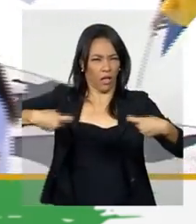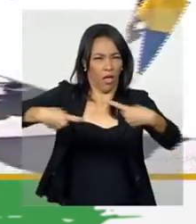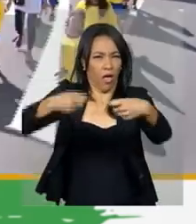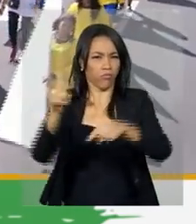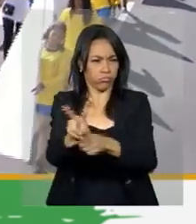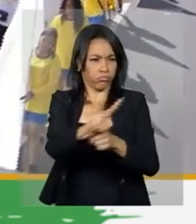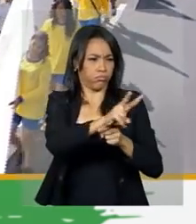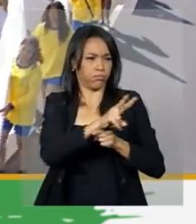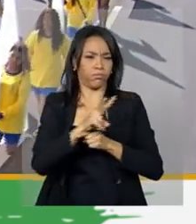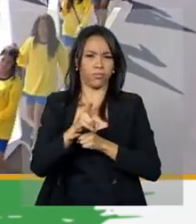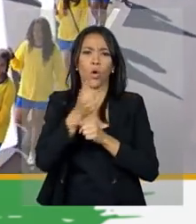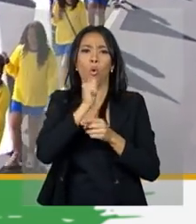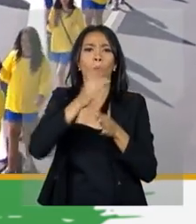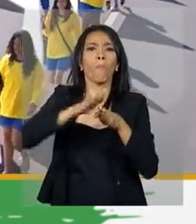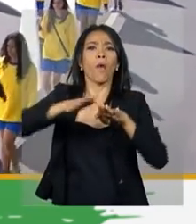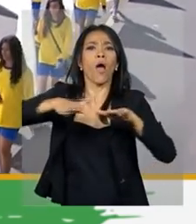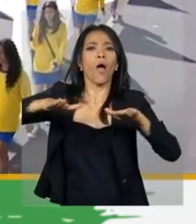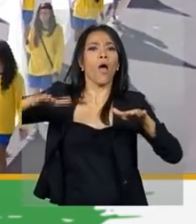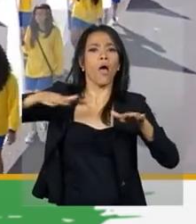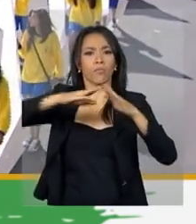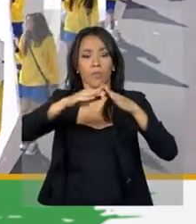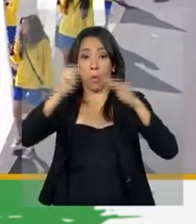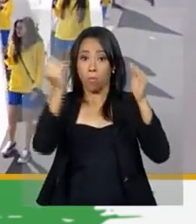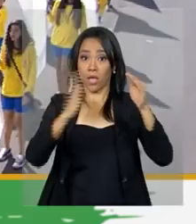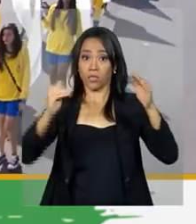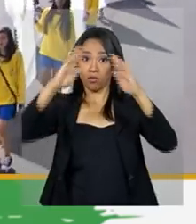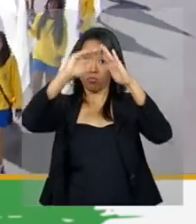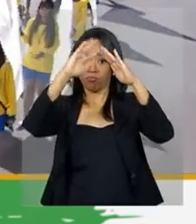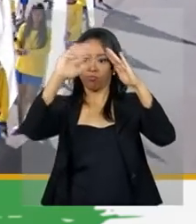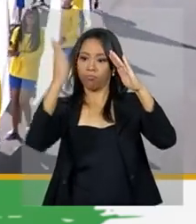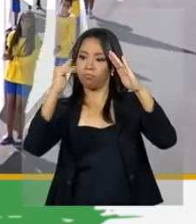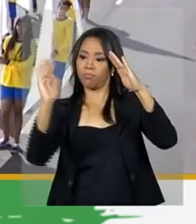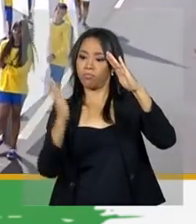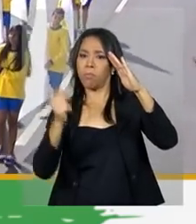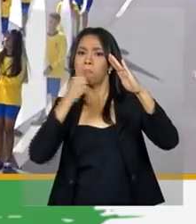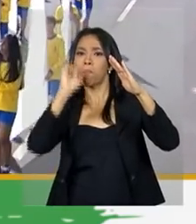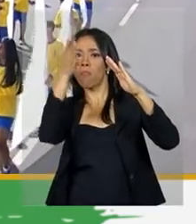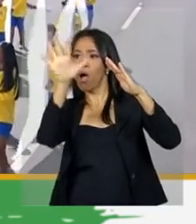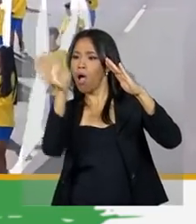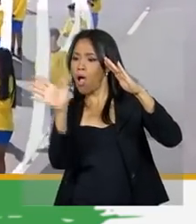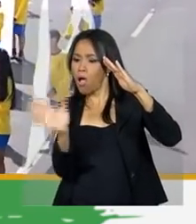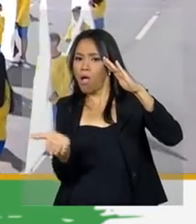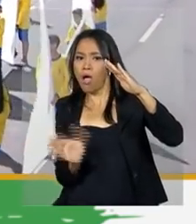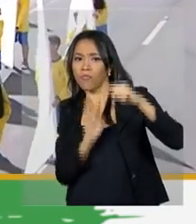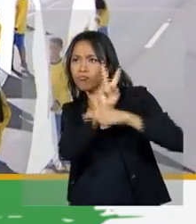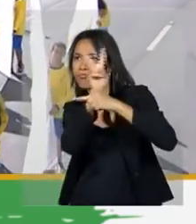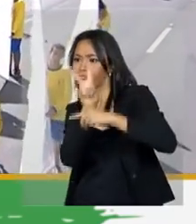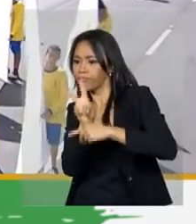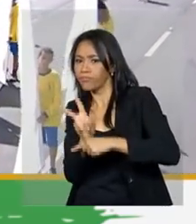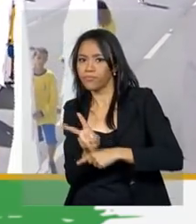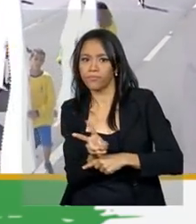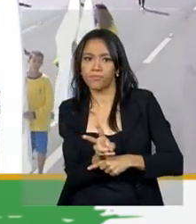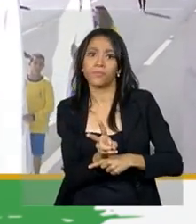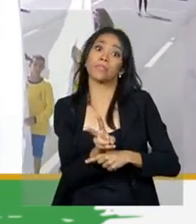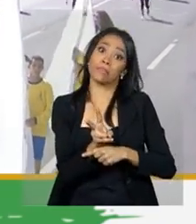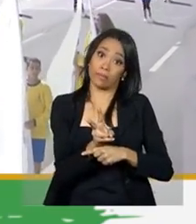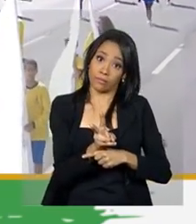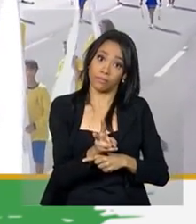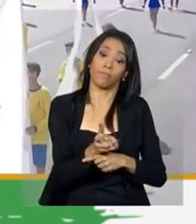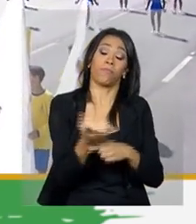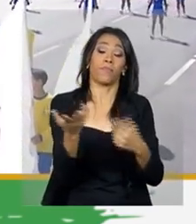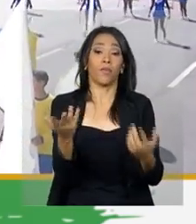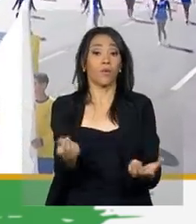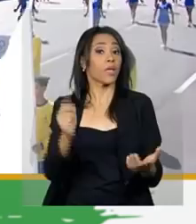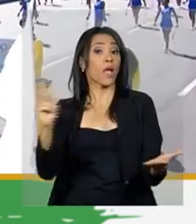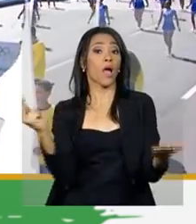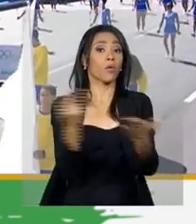a faixa marítima, né, porque nós sabemos que o que deu o estopim da nossa participação foi o